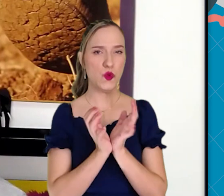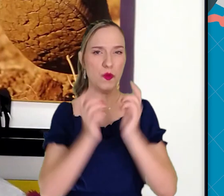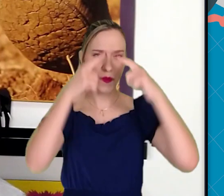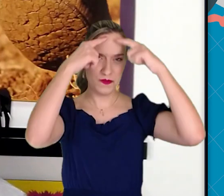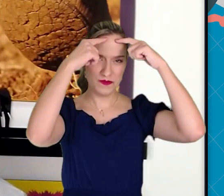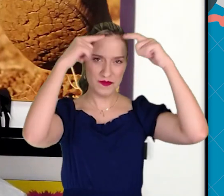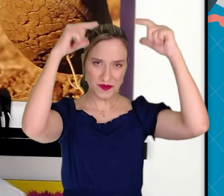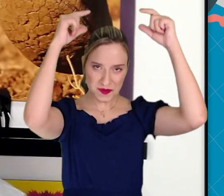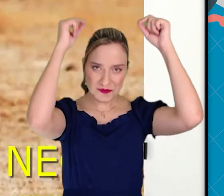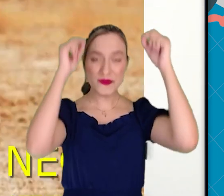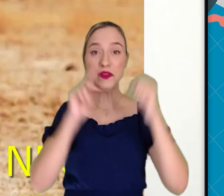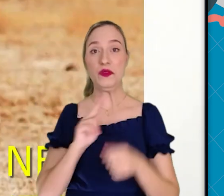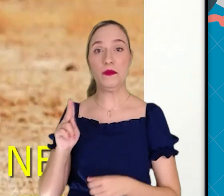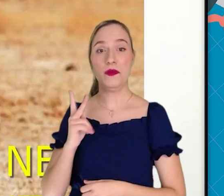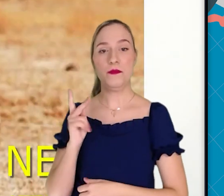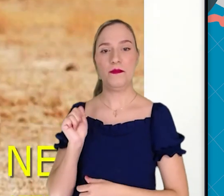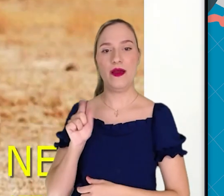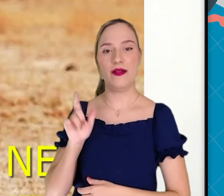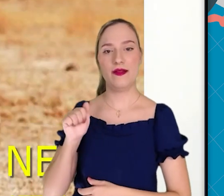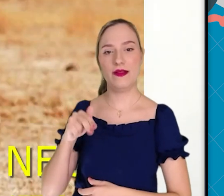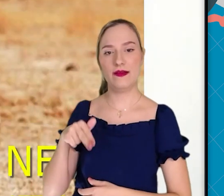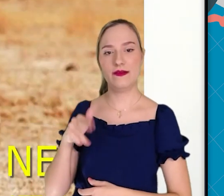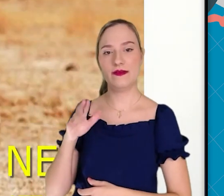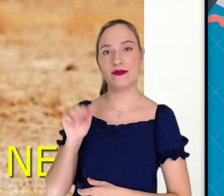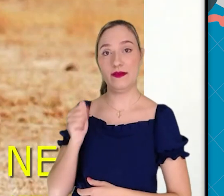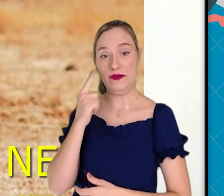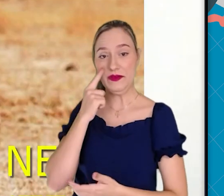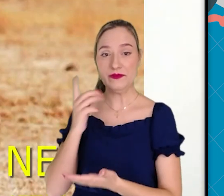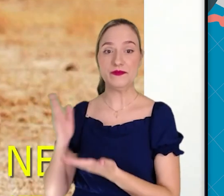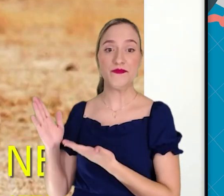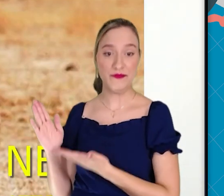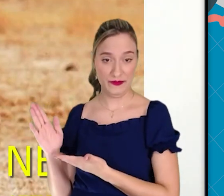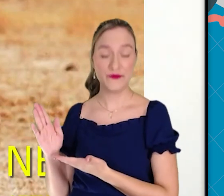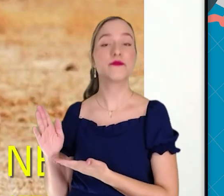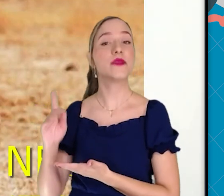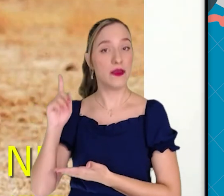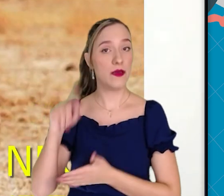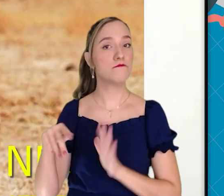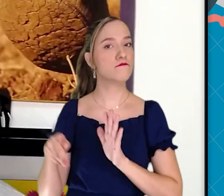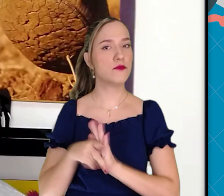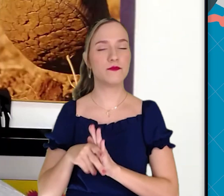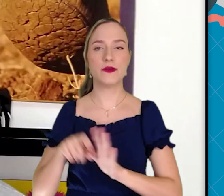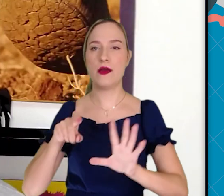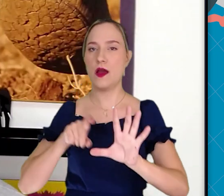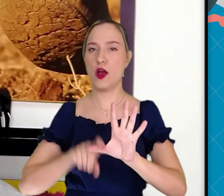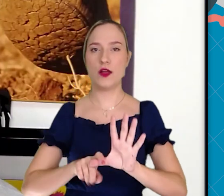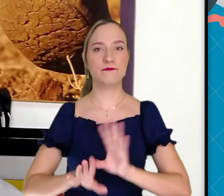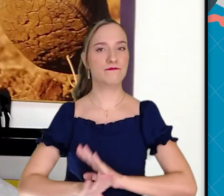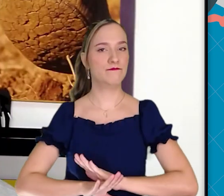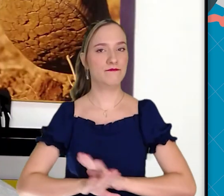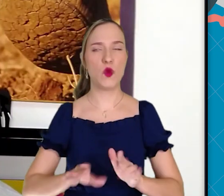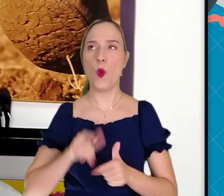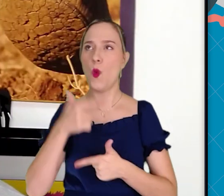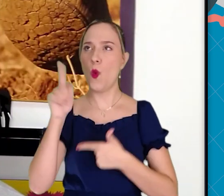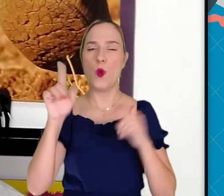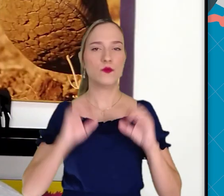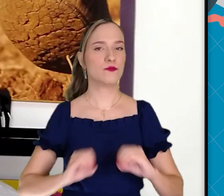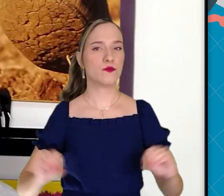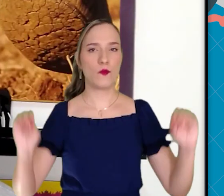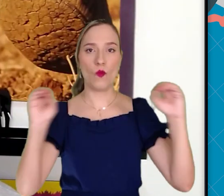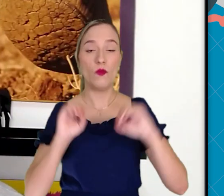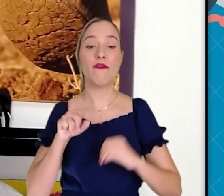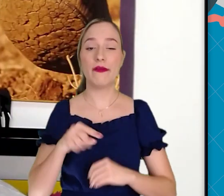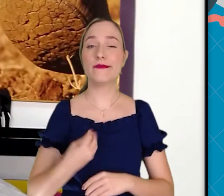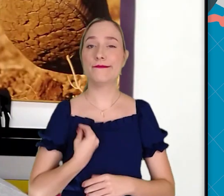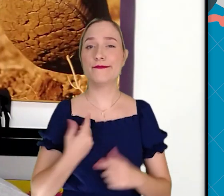antílope gigante, ou seja, palanca negra gigante, é um antílope que existe somente em Angola e está